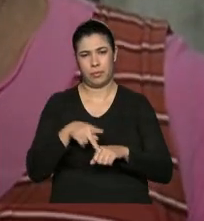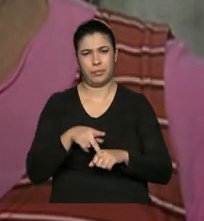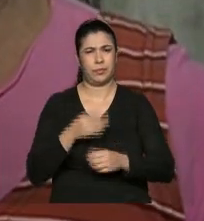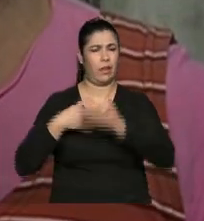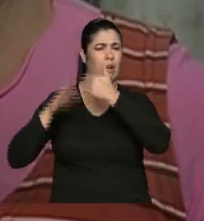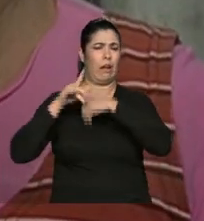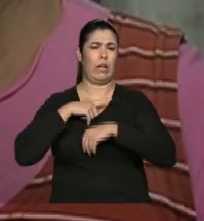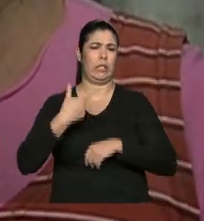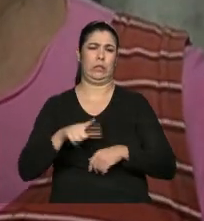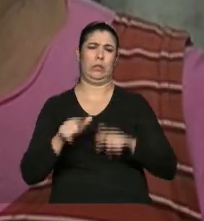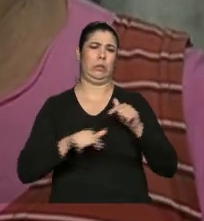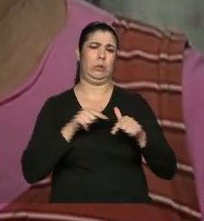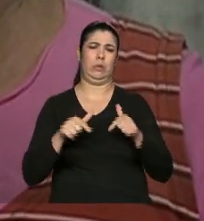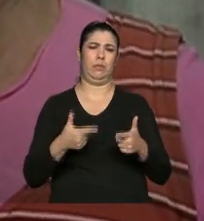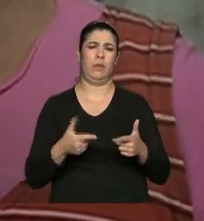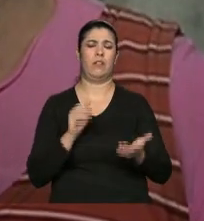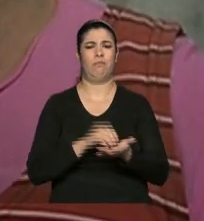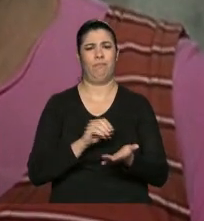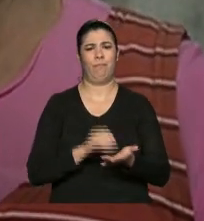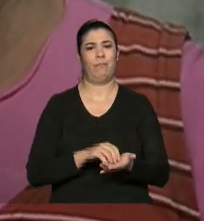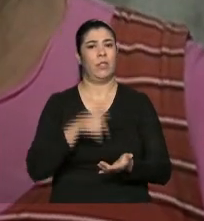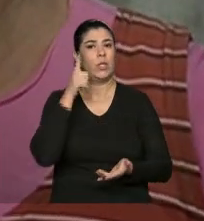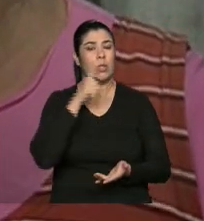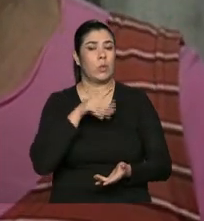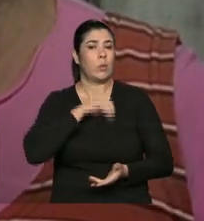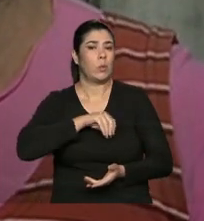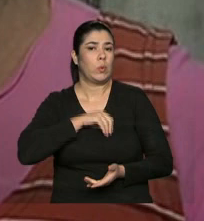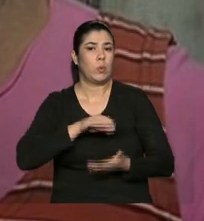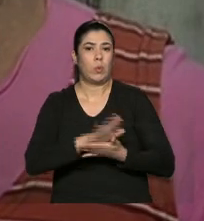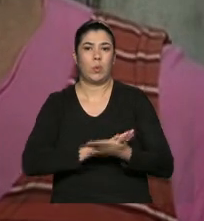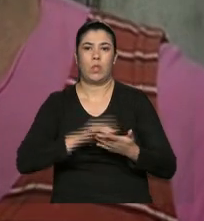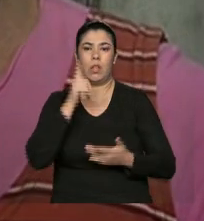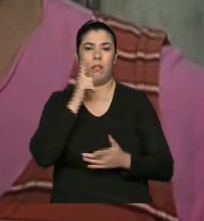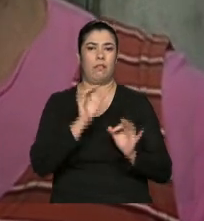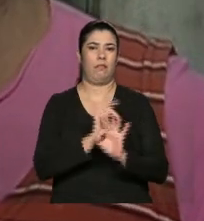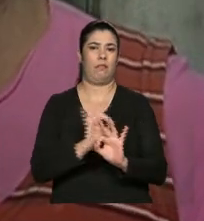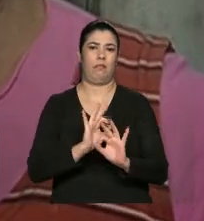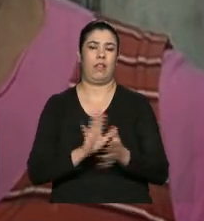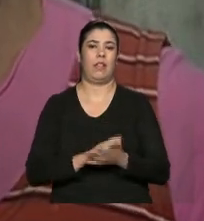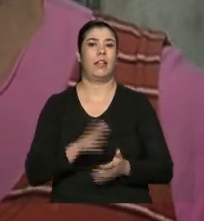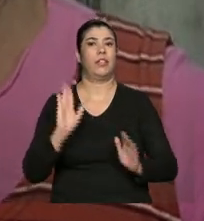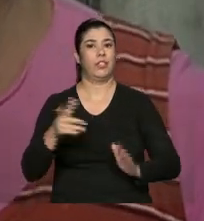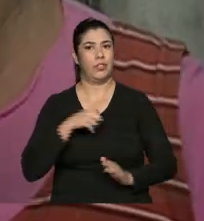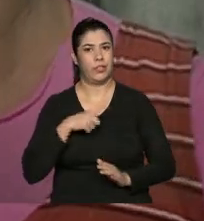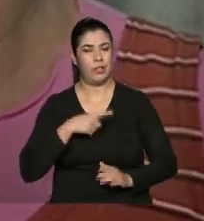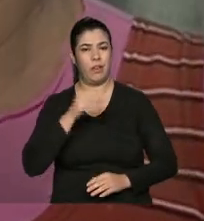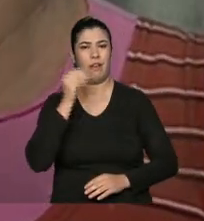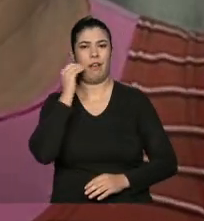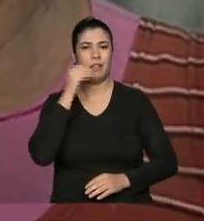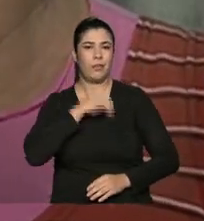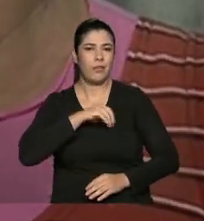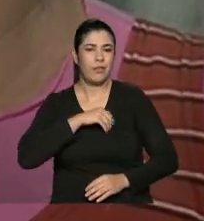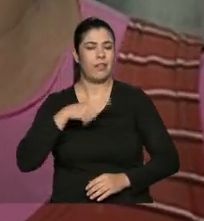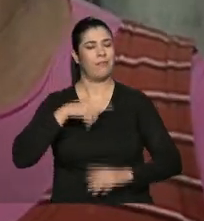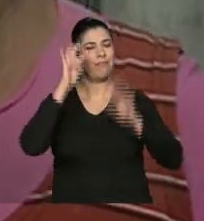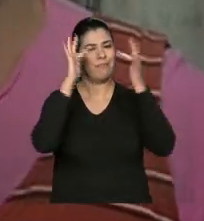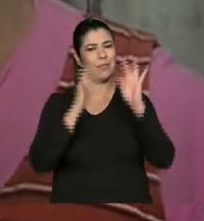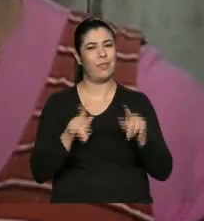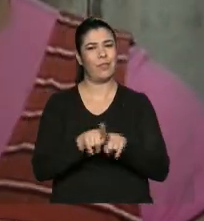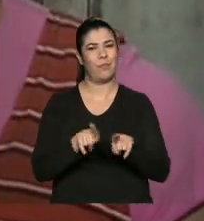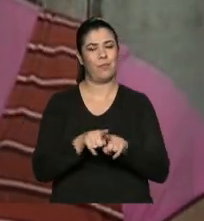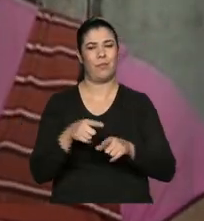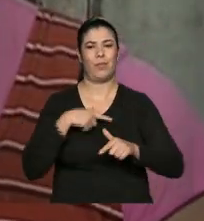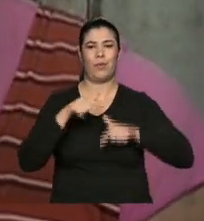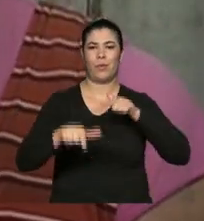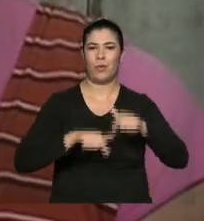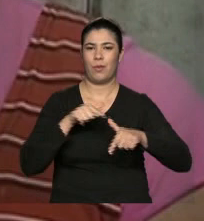tinha trabalho, eu não tinha de onde tirasse renda nenhuma, agora eu já tenho já minha renda aqui, né? Eu estou feliz, porque eu estou